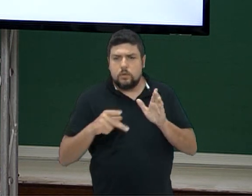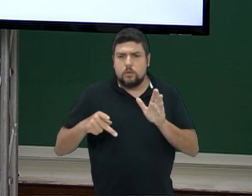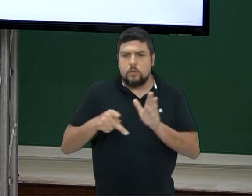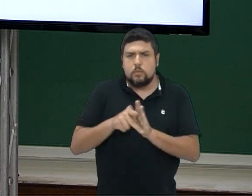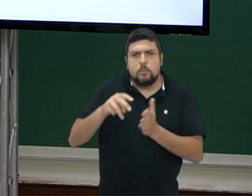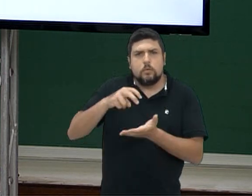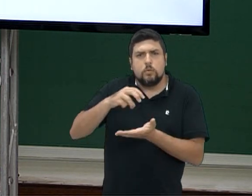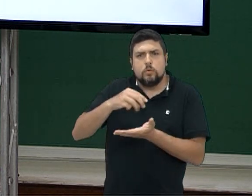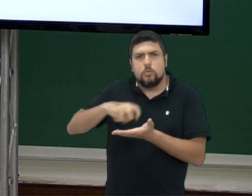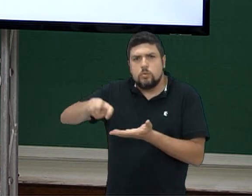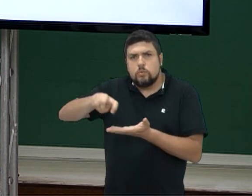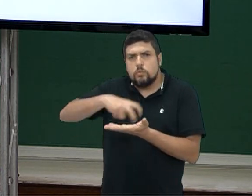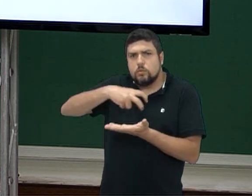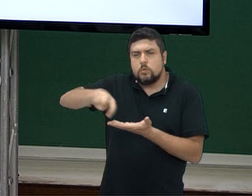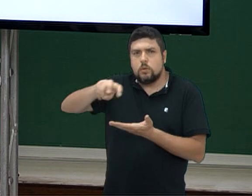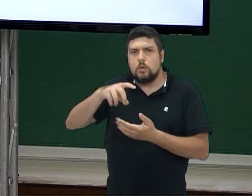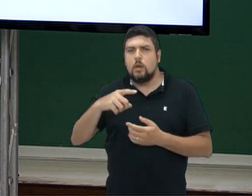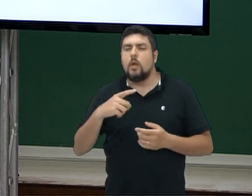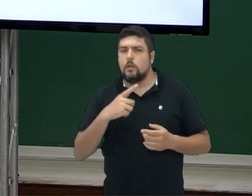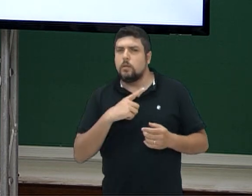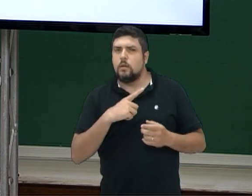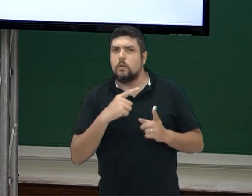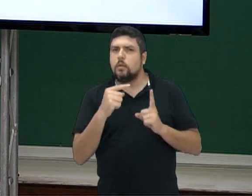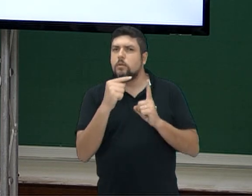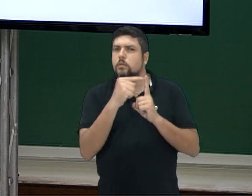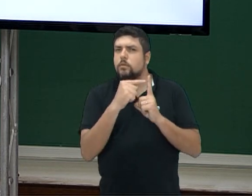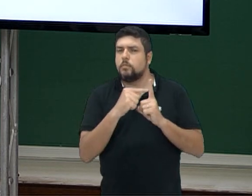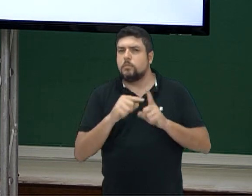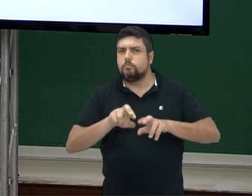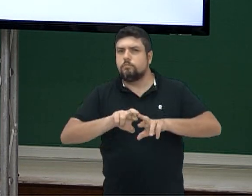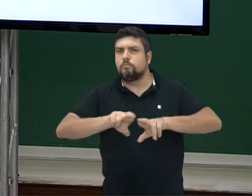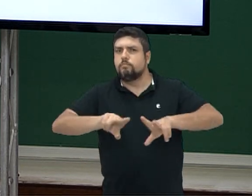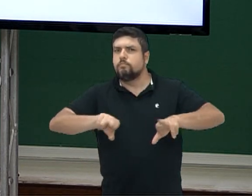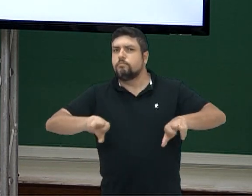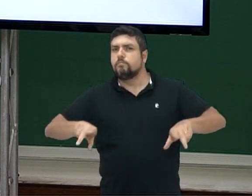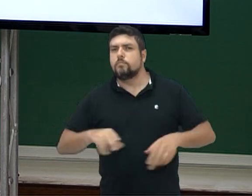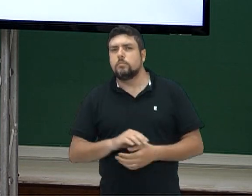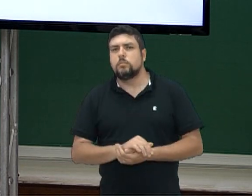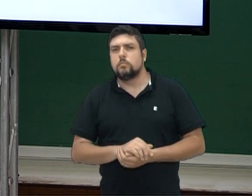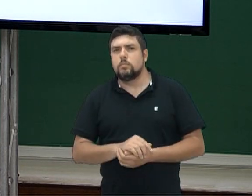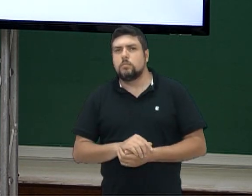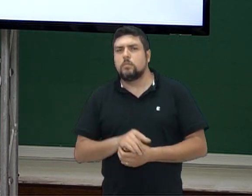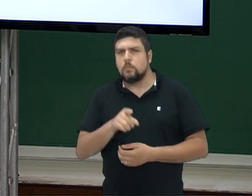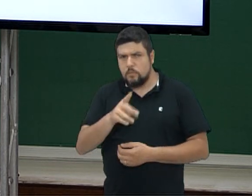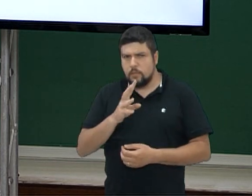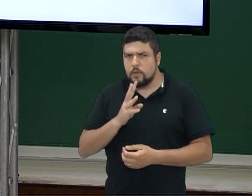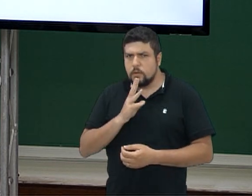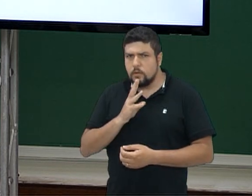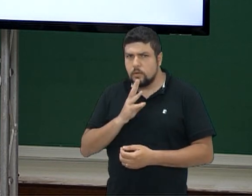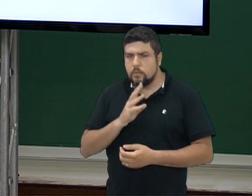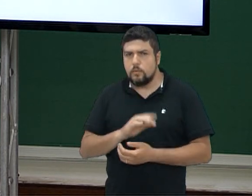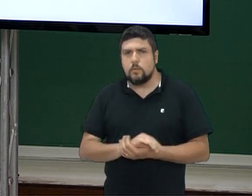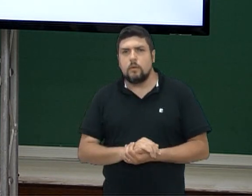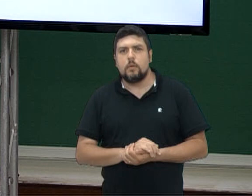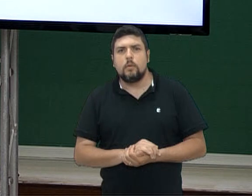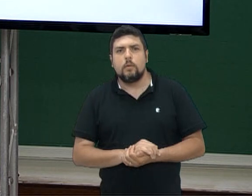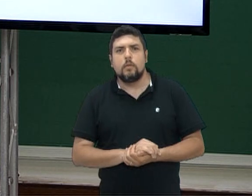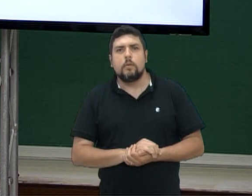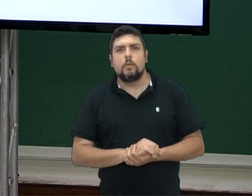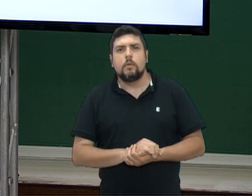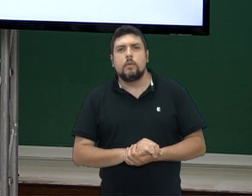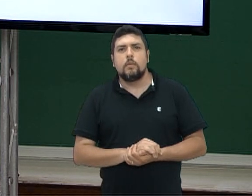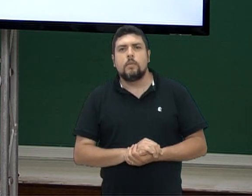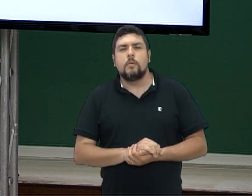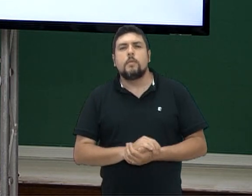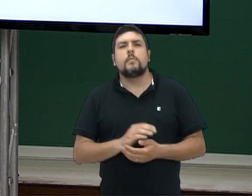mais de uma modalidade de tipos de praticar o skate. Quais delas você conhece? Você conhece alguma?